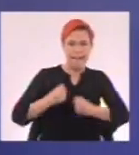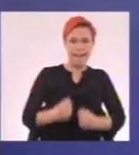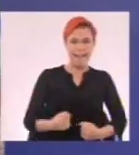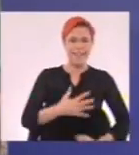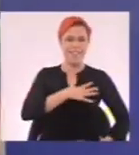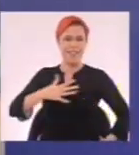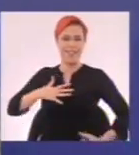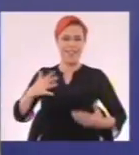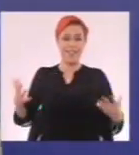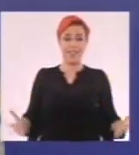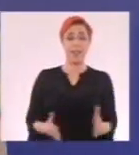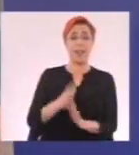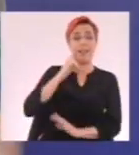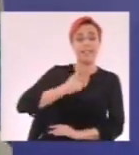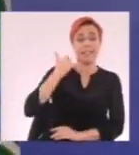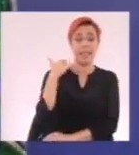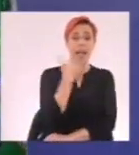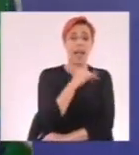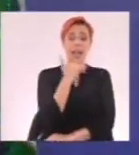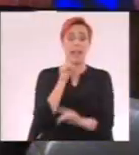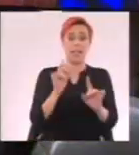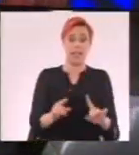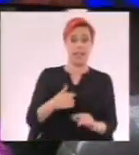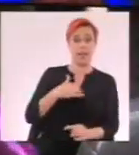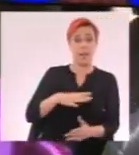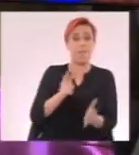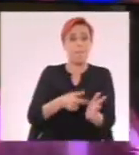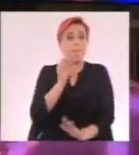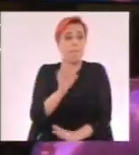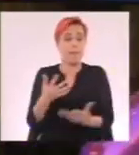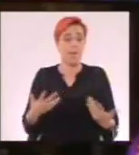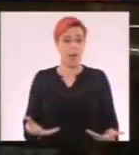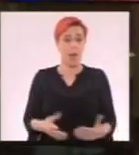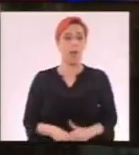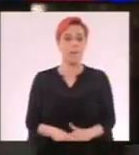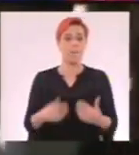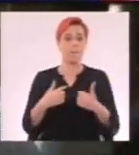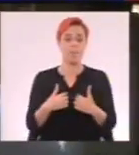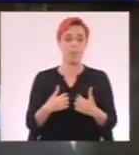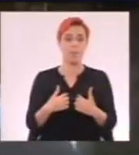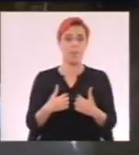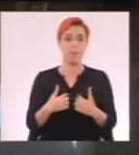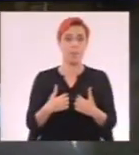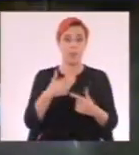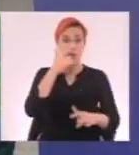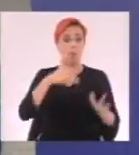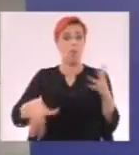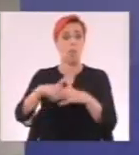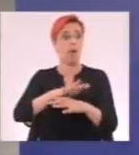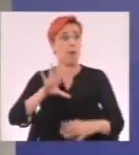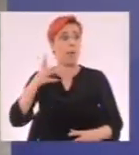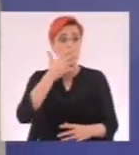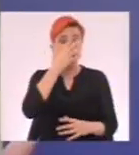de energia e, sobretudo, de alegria, que é o que nós precisamos neste momento. Nós, como povo, como